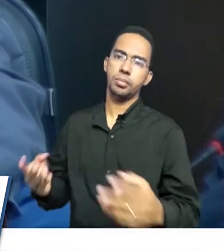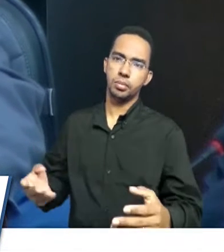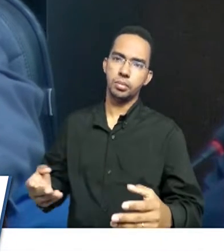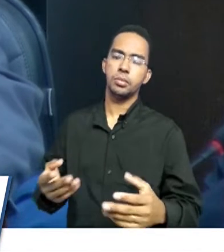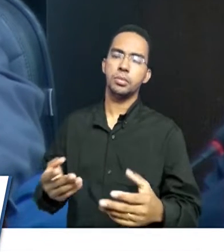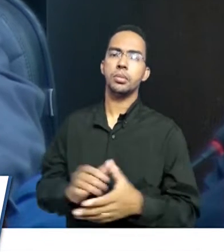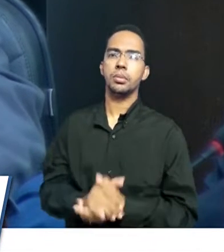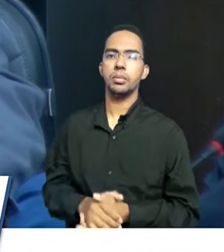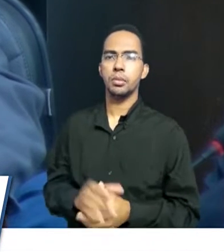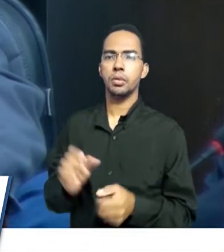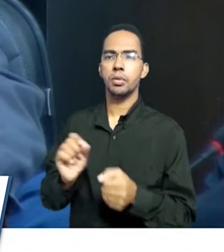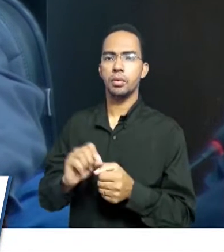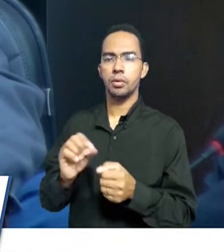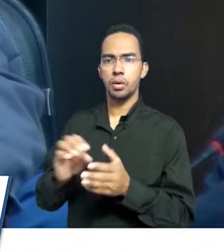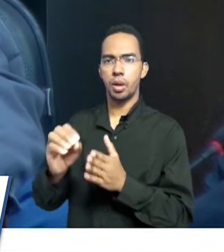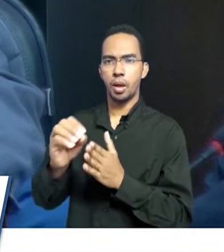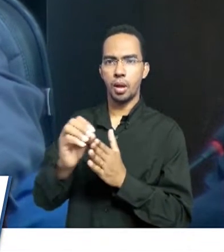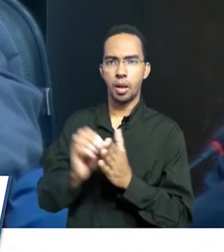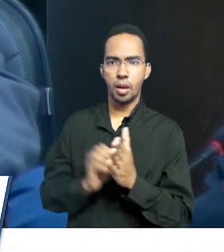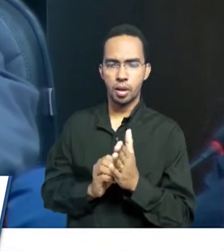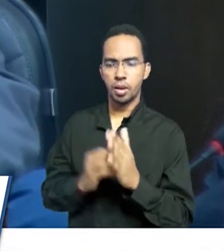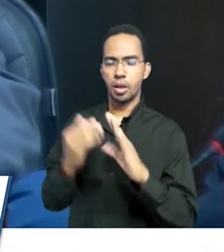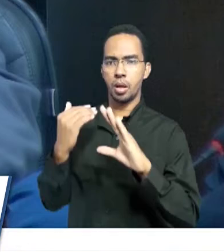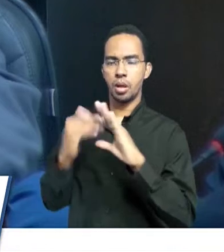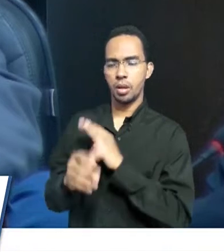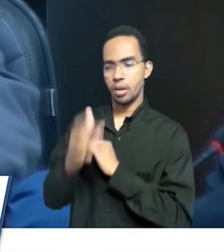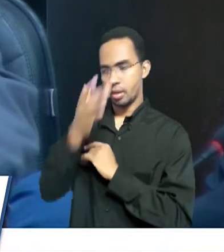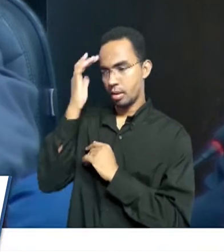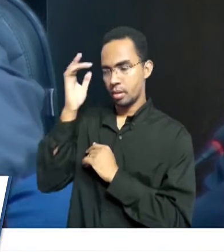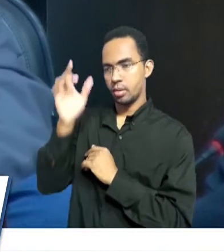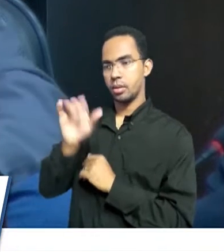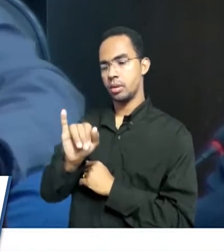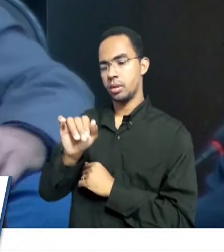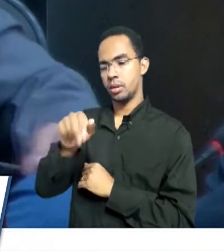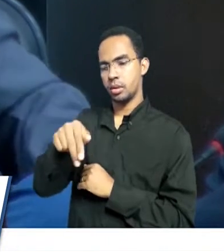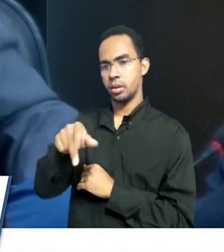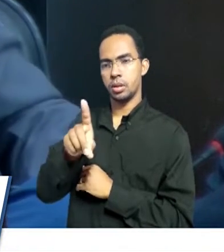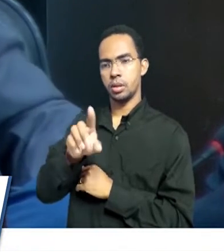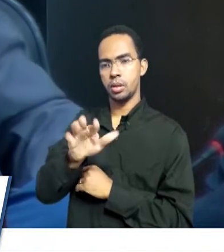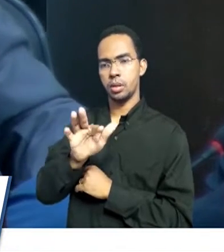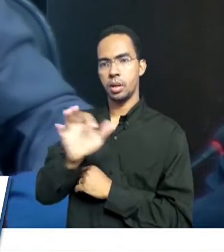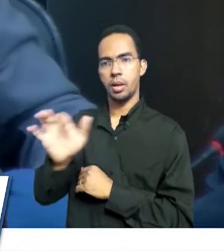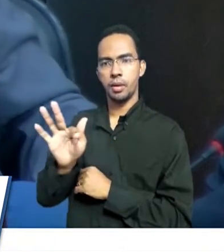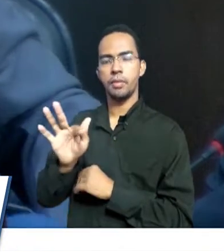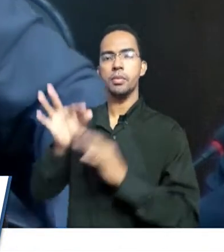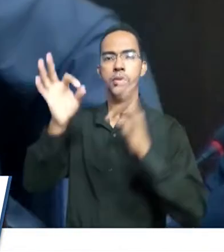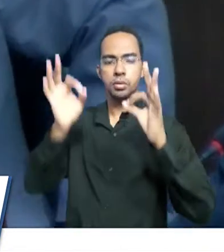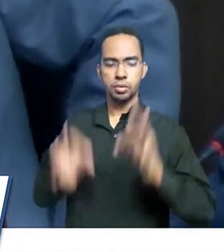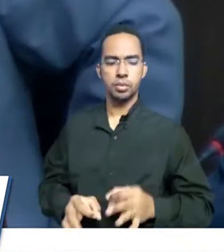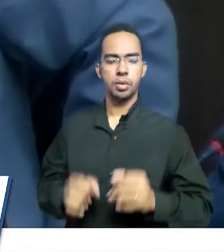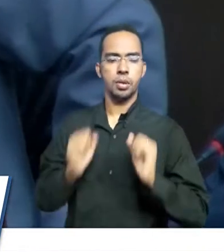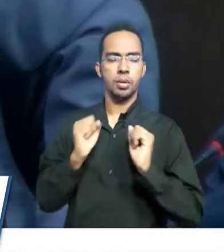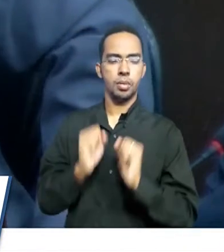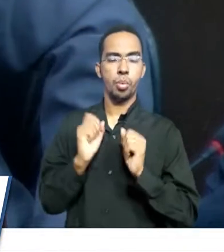ofício encaminhando ao pessoal da INDEF para realmente dar uma